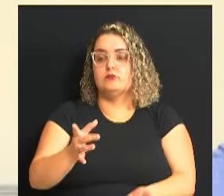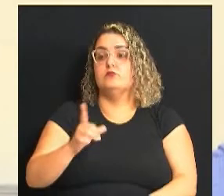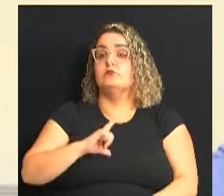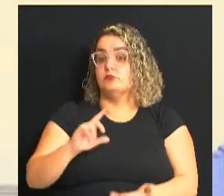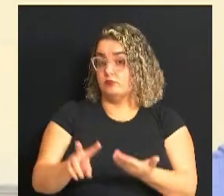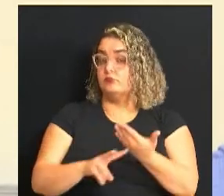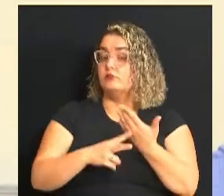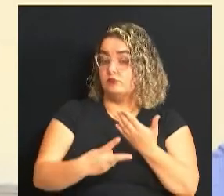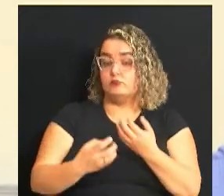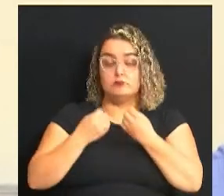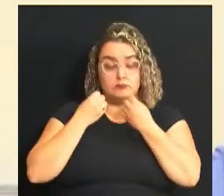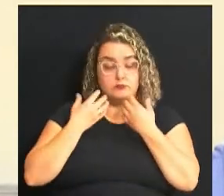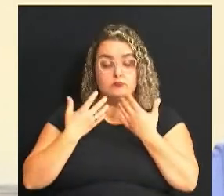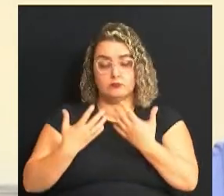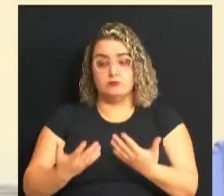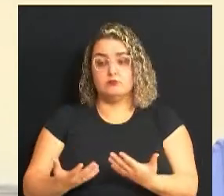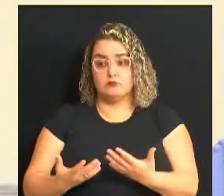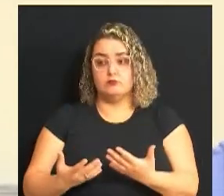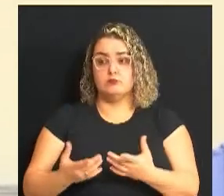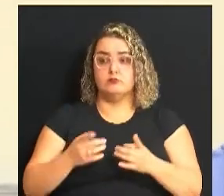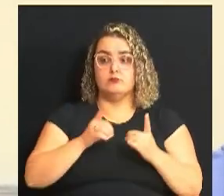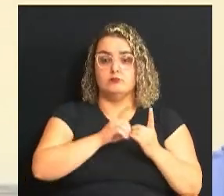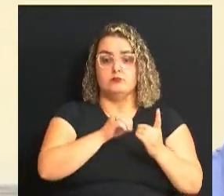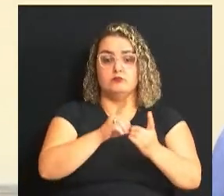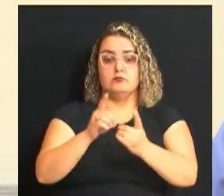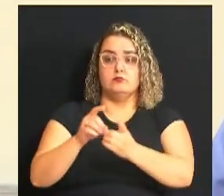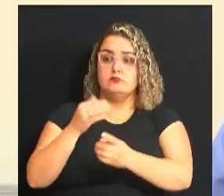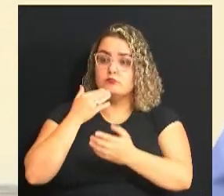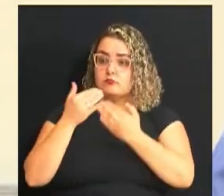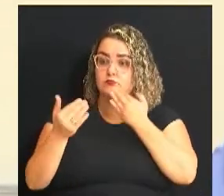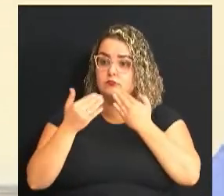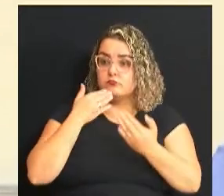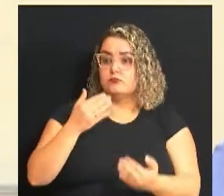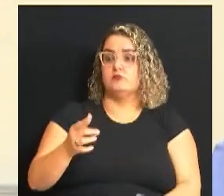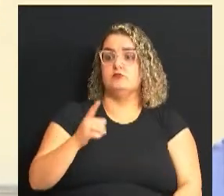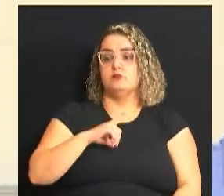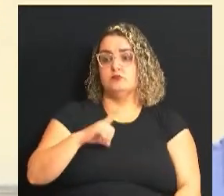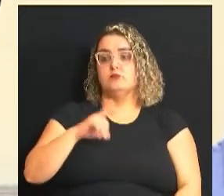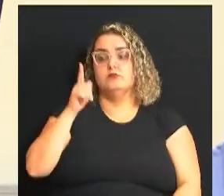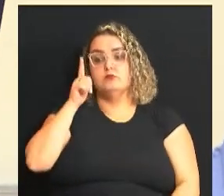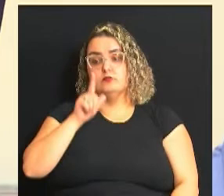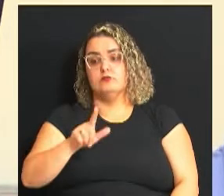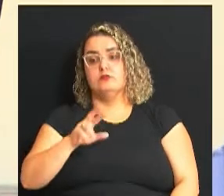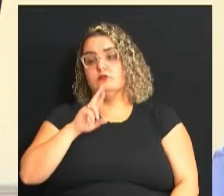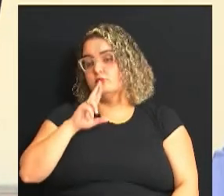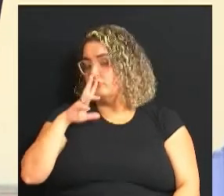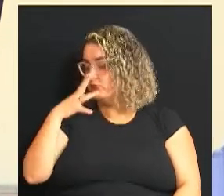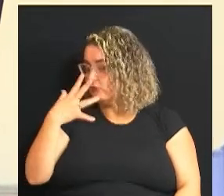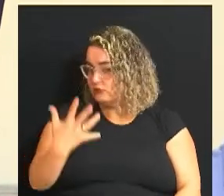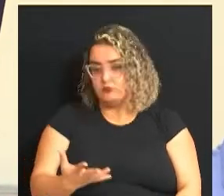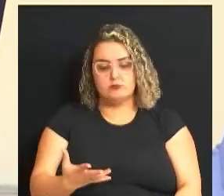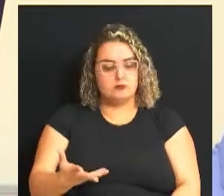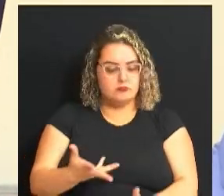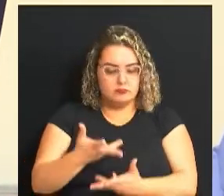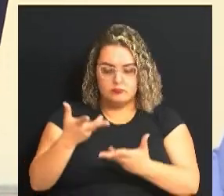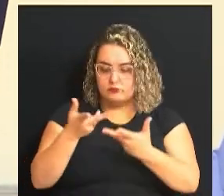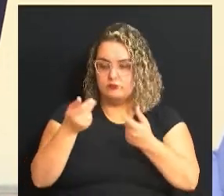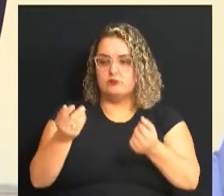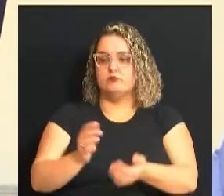efeito. Atenderam o nosso chamamento e a gente tem conseguido resultados excepcionais,